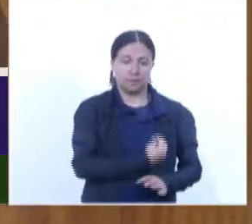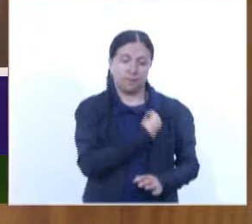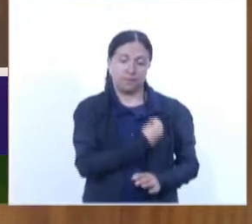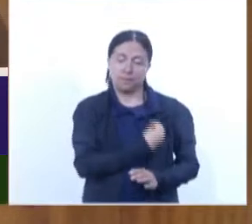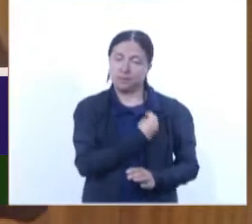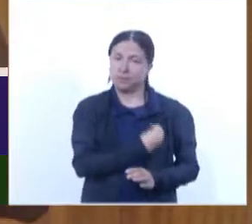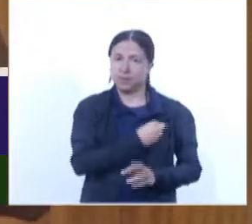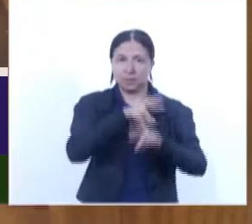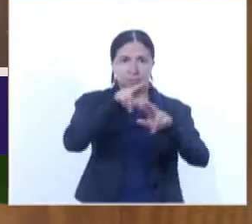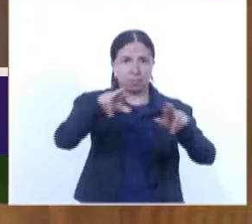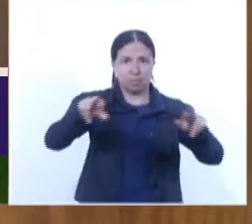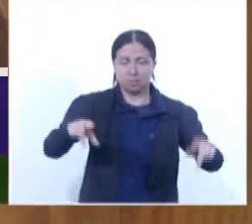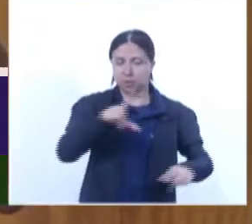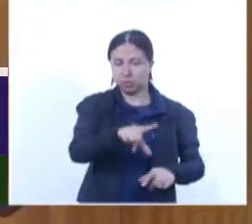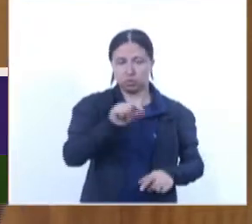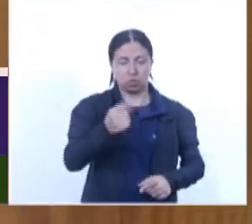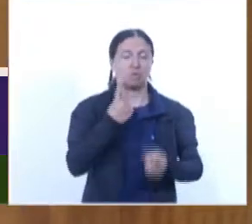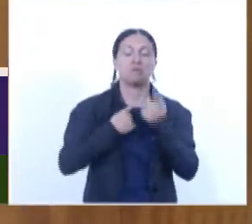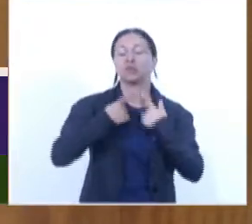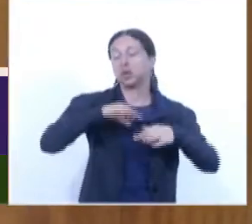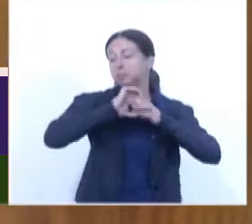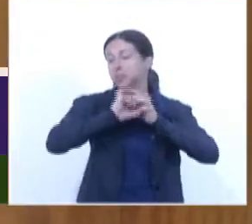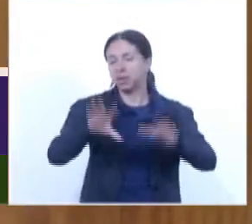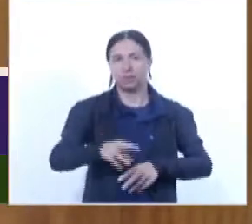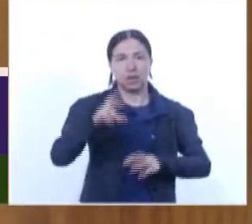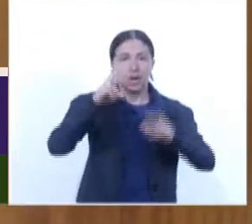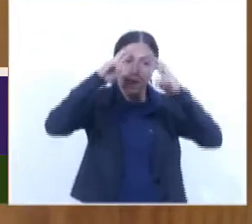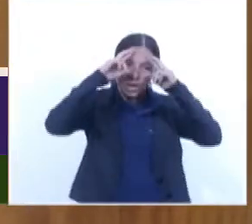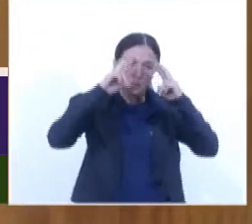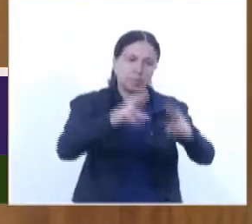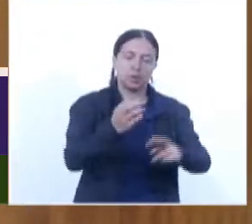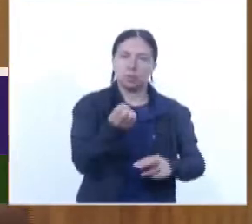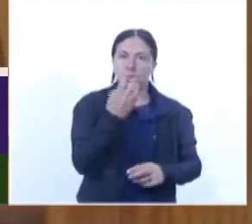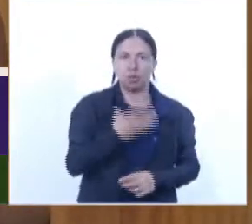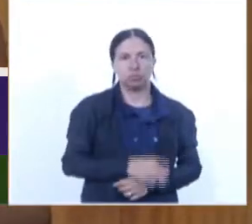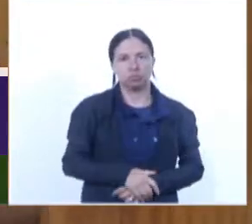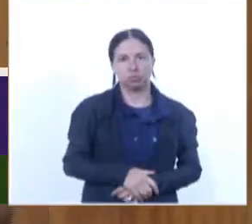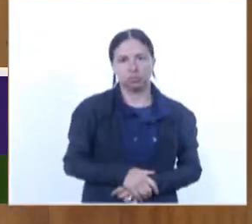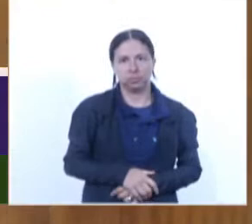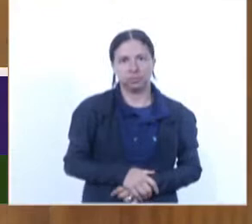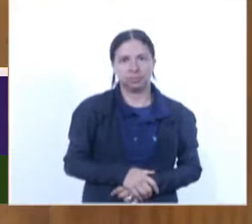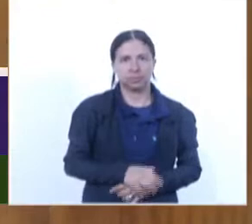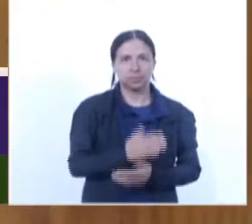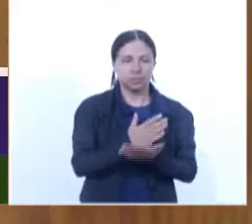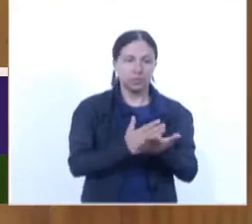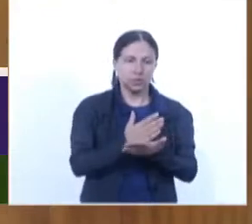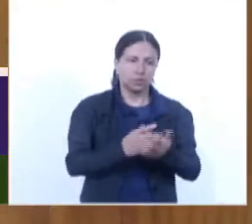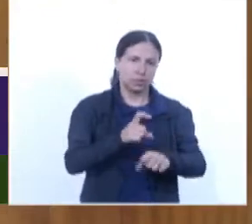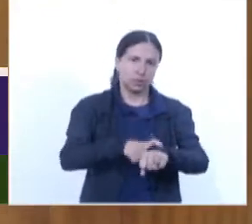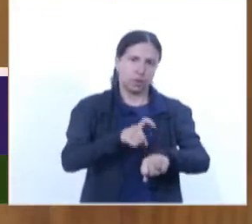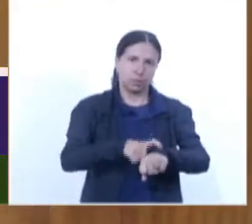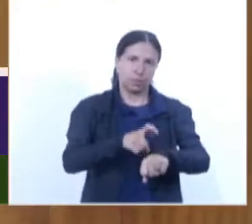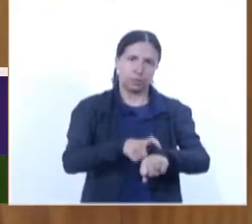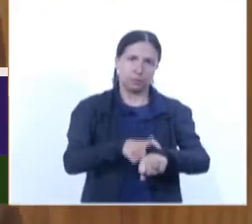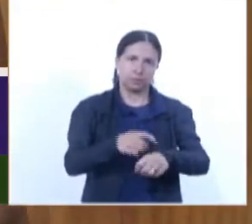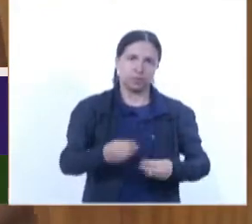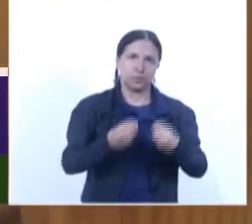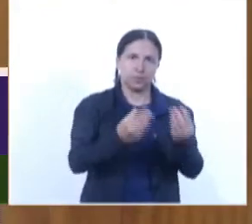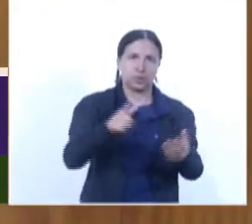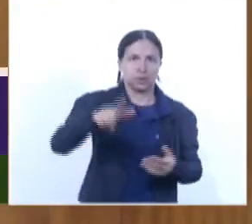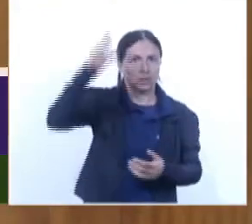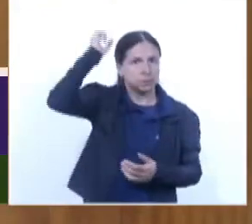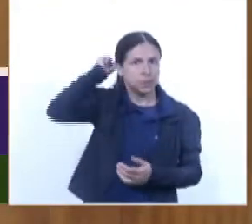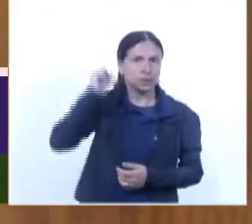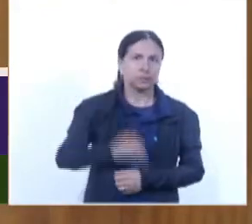é bom e é tudo vou passar um pedacinho aqui da minha fala para vereadora Lisa Prado que vai